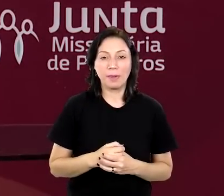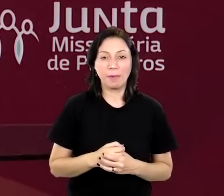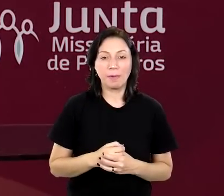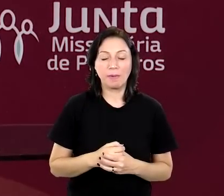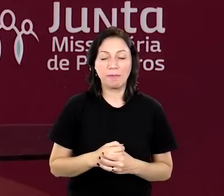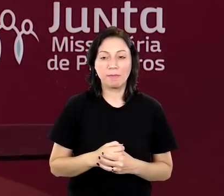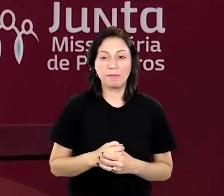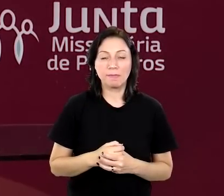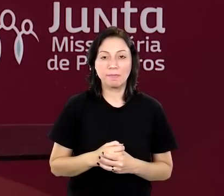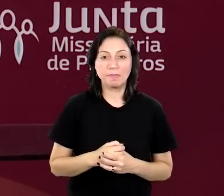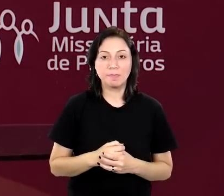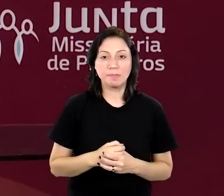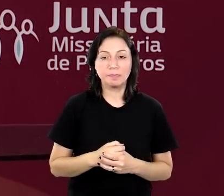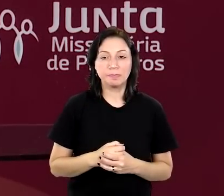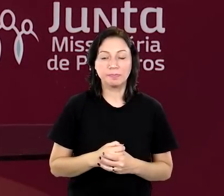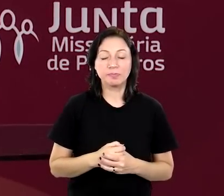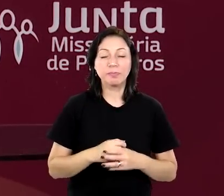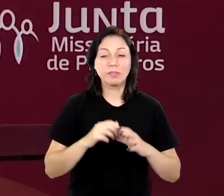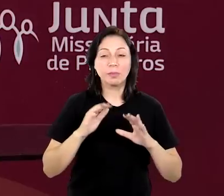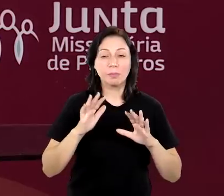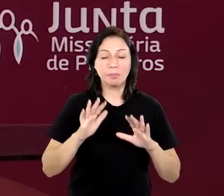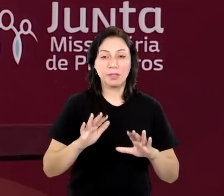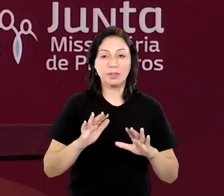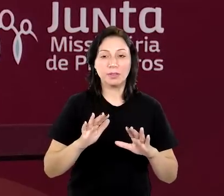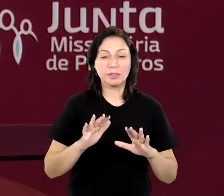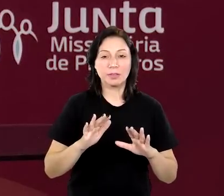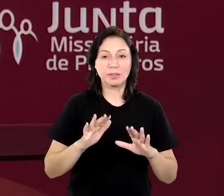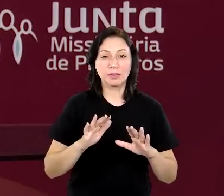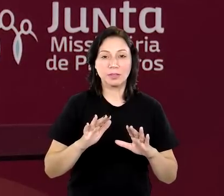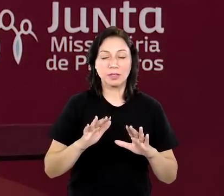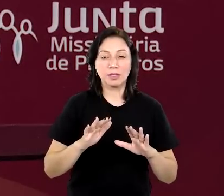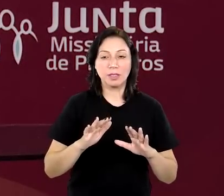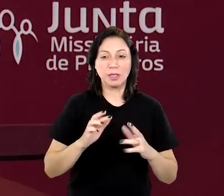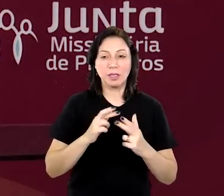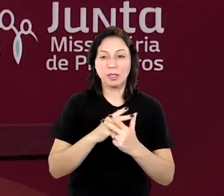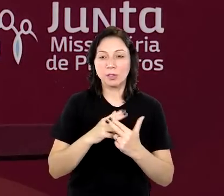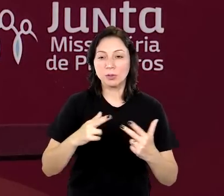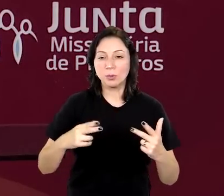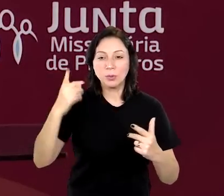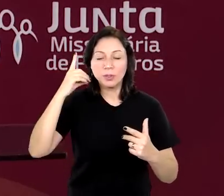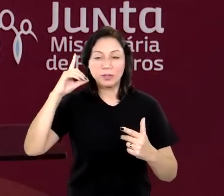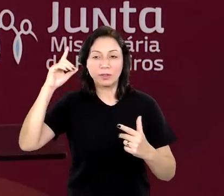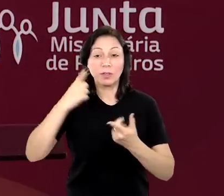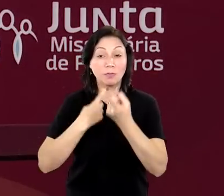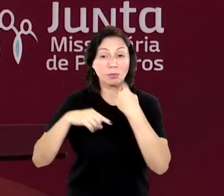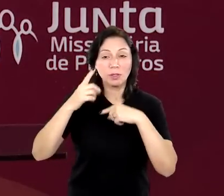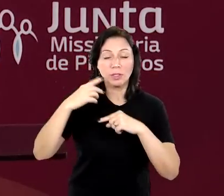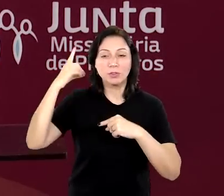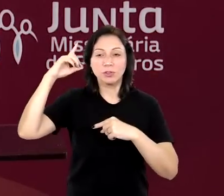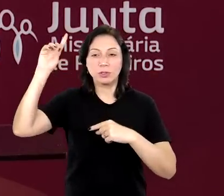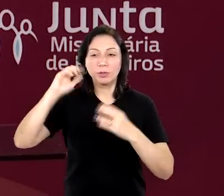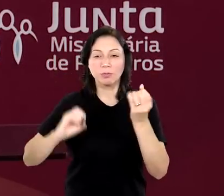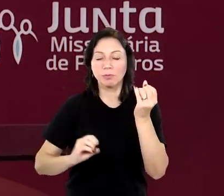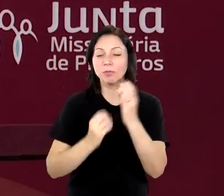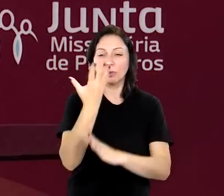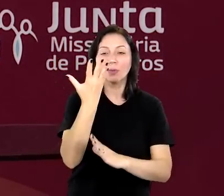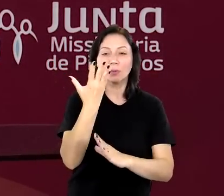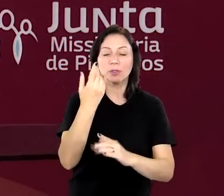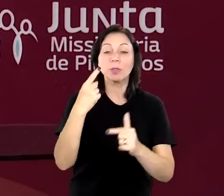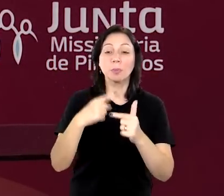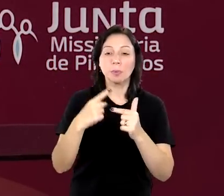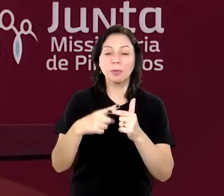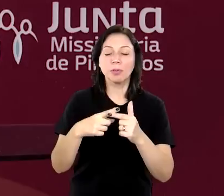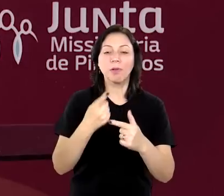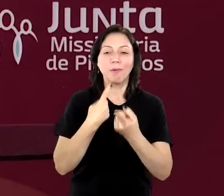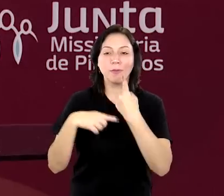Mas as coisas irão se cumprir na nossa vida porque Deus quer. E a vontade de Deus, ela